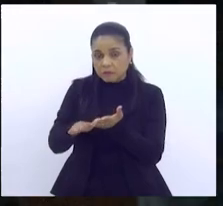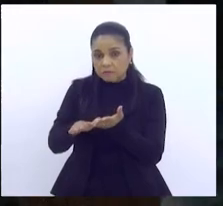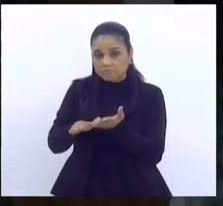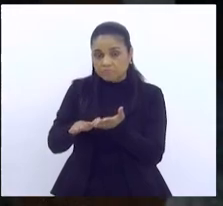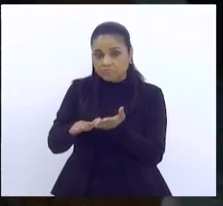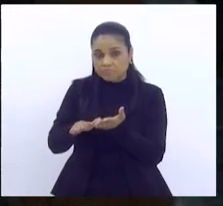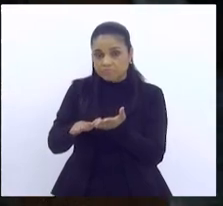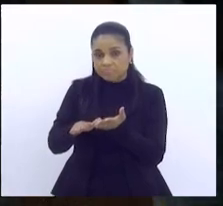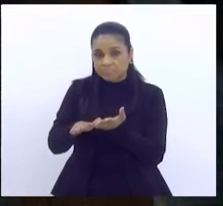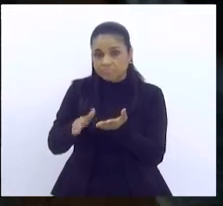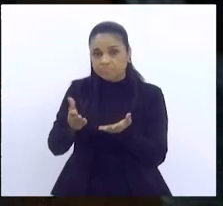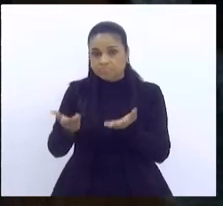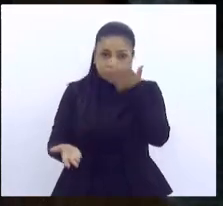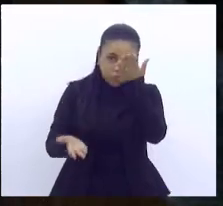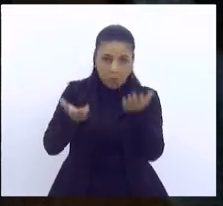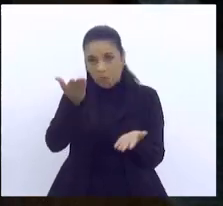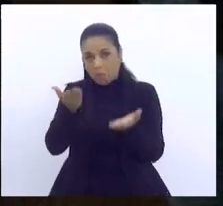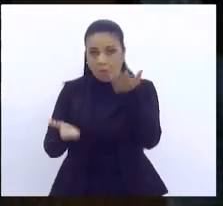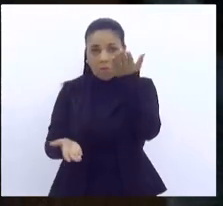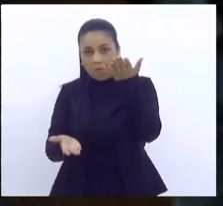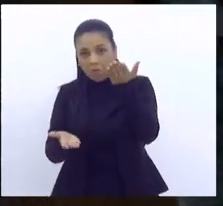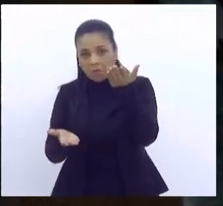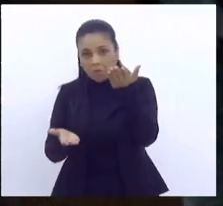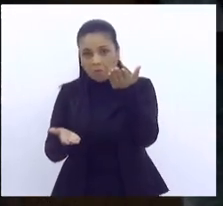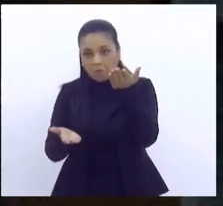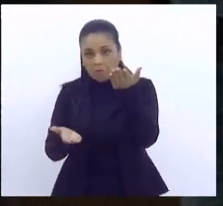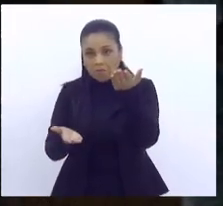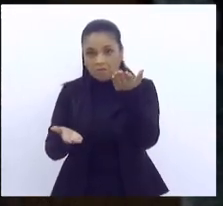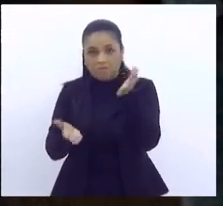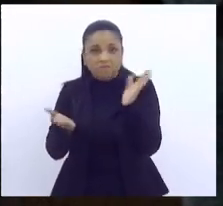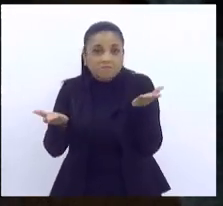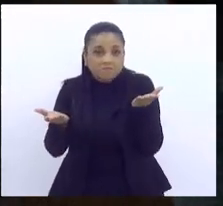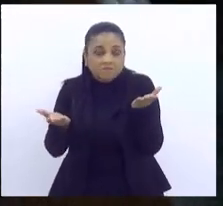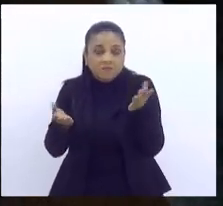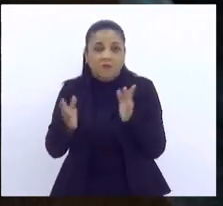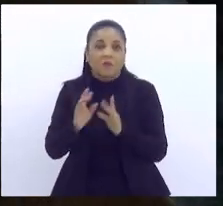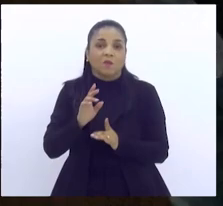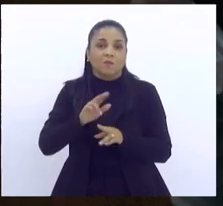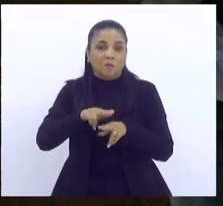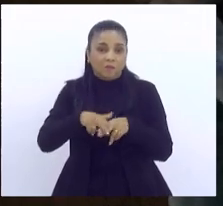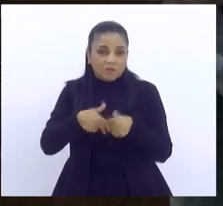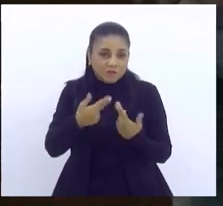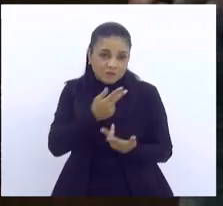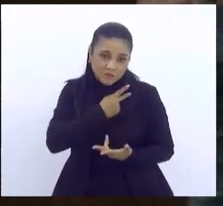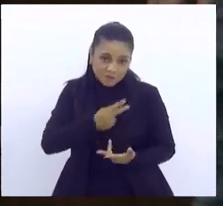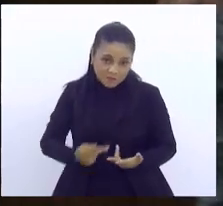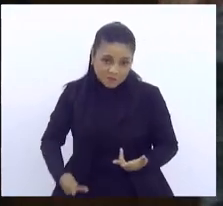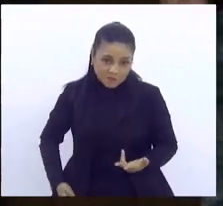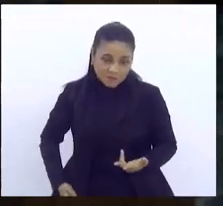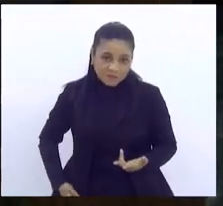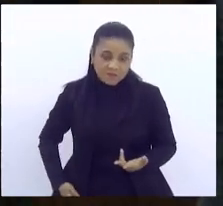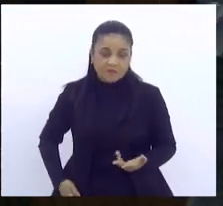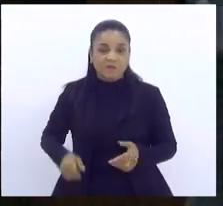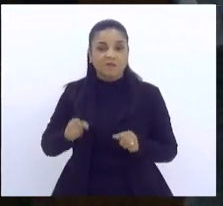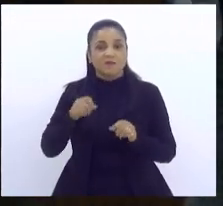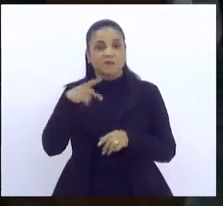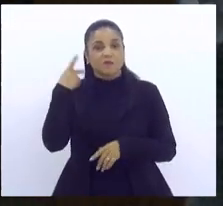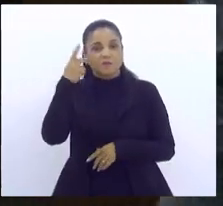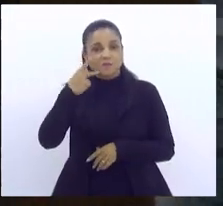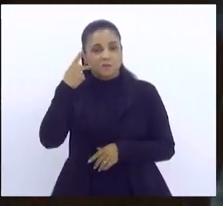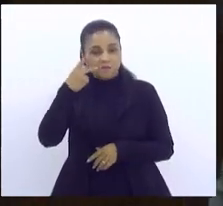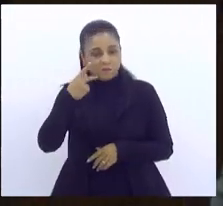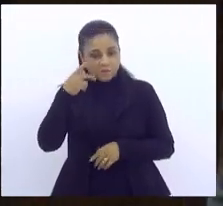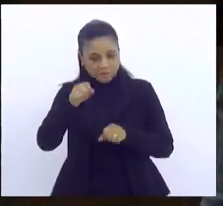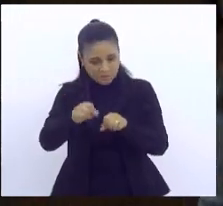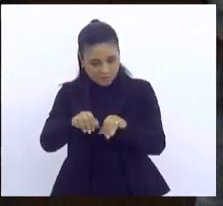totalmente desequilibrado? Por isso, senhor presidente, eu acho que o Parlamento